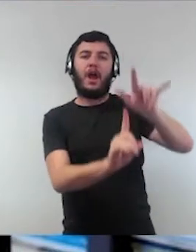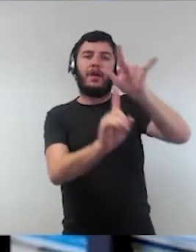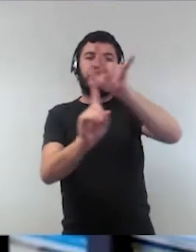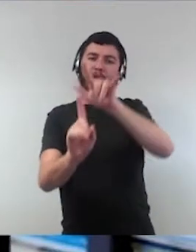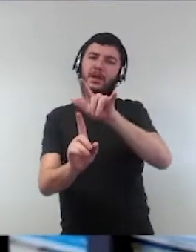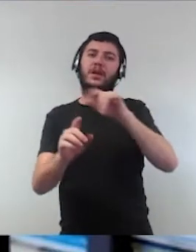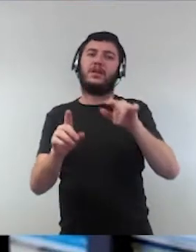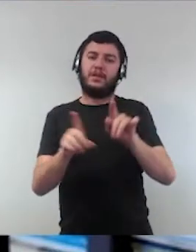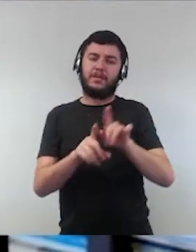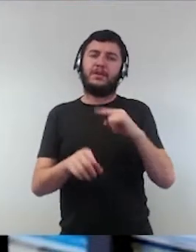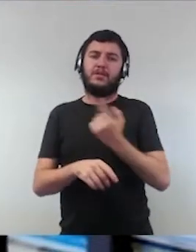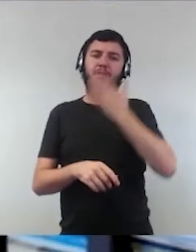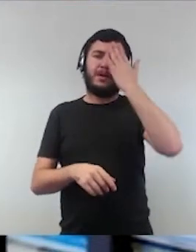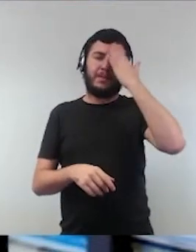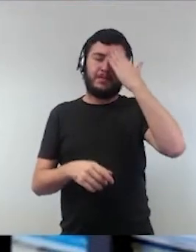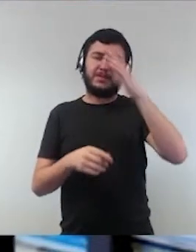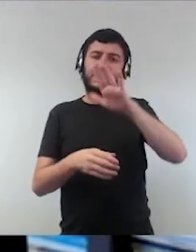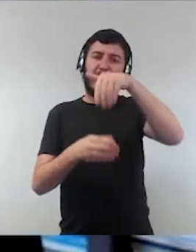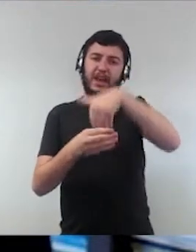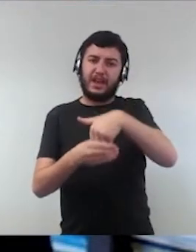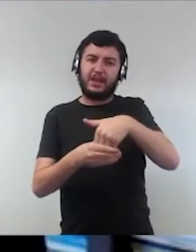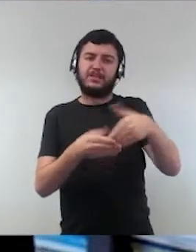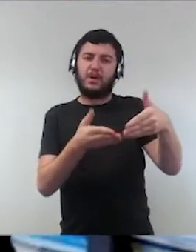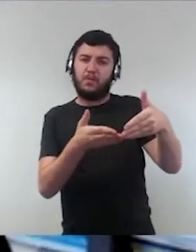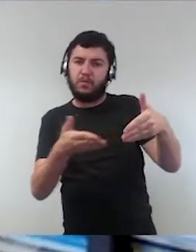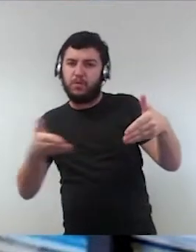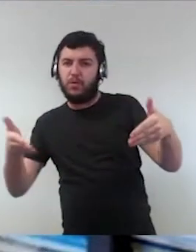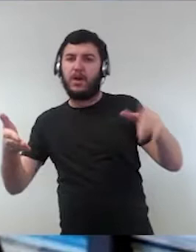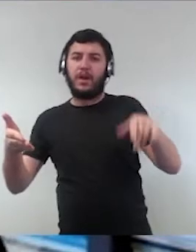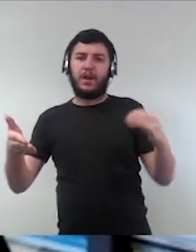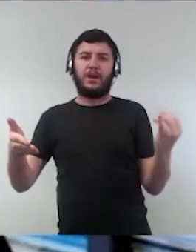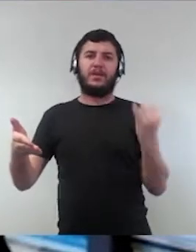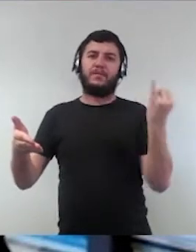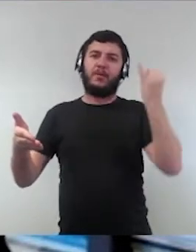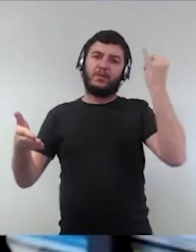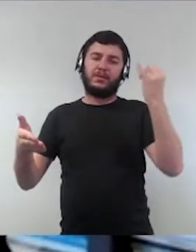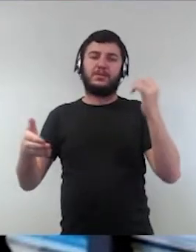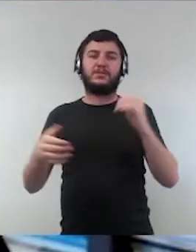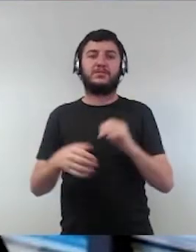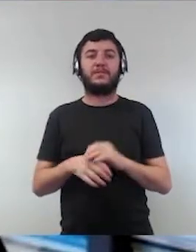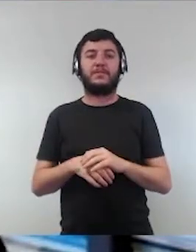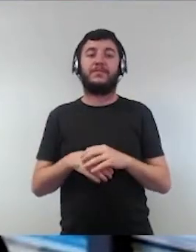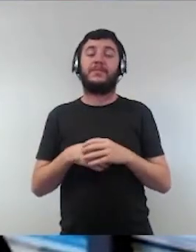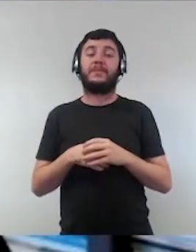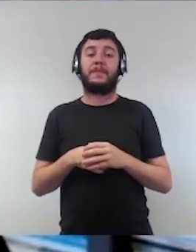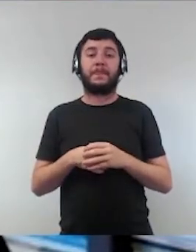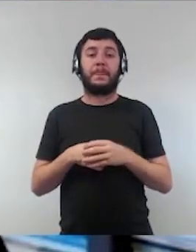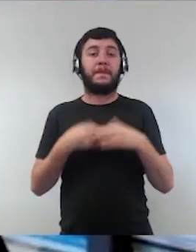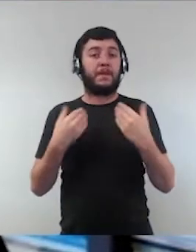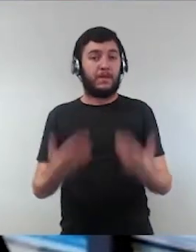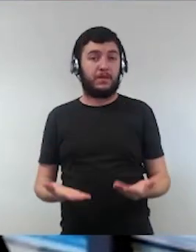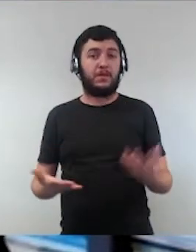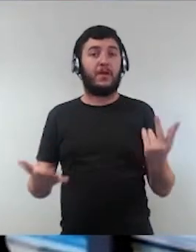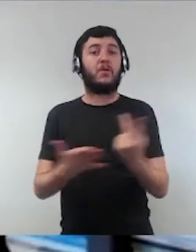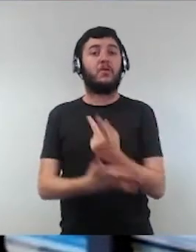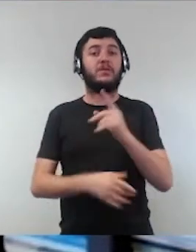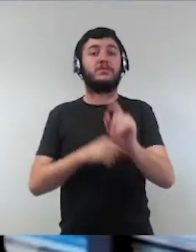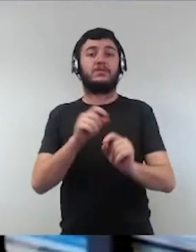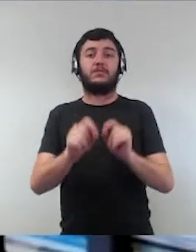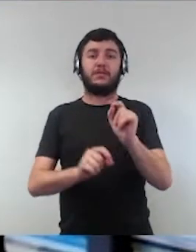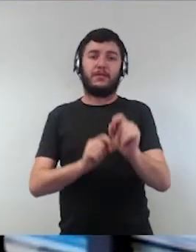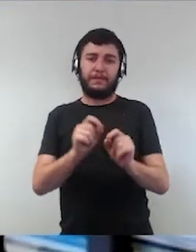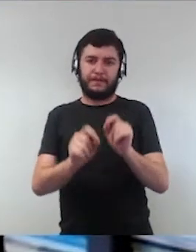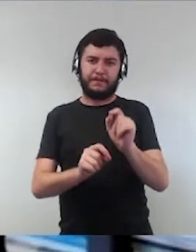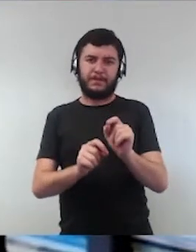importante no processo eleitoral contemporâneo. A gente já viu isso no caso do Brexit, provavelmente isso aconteceu com